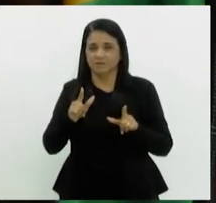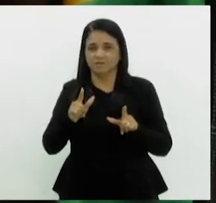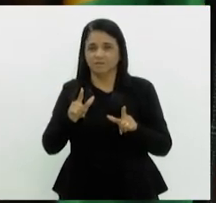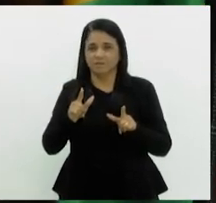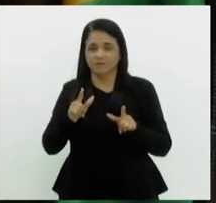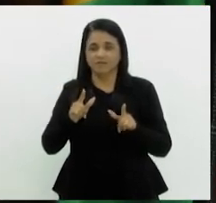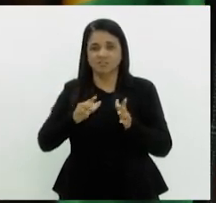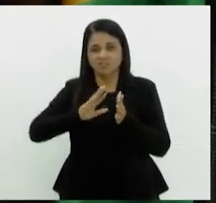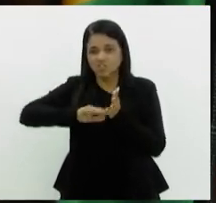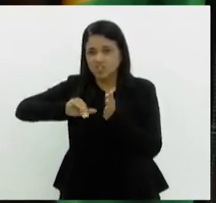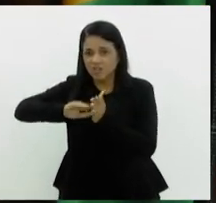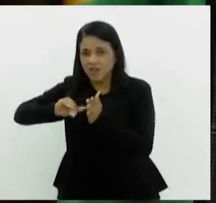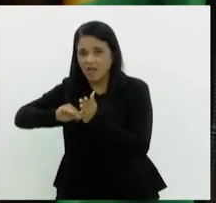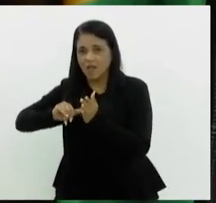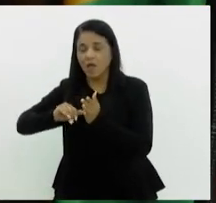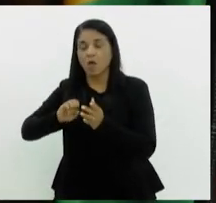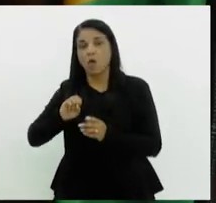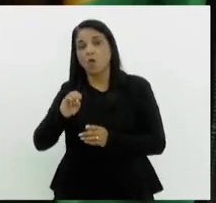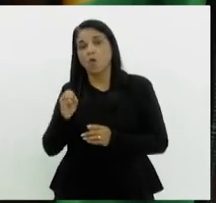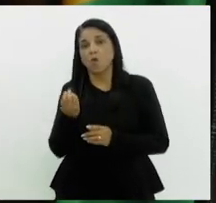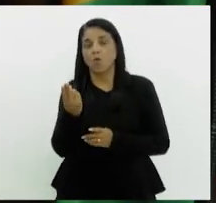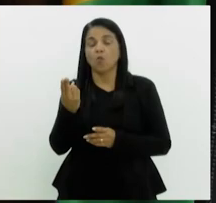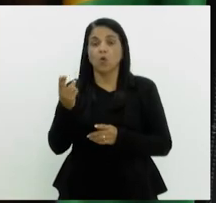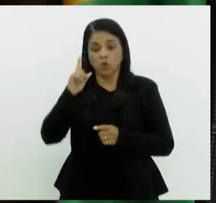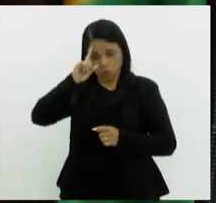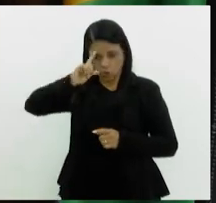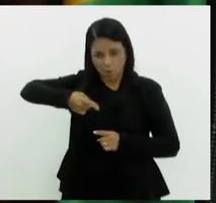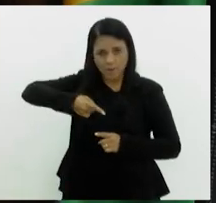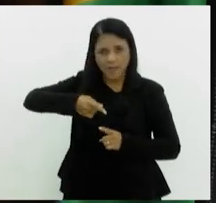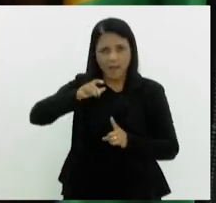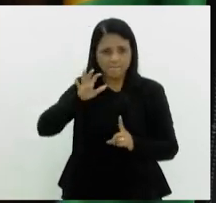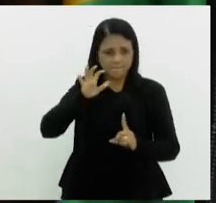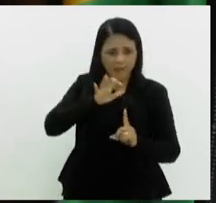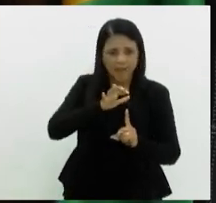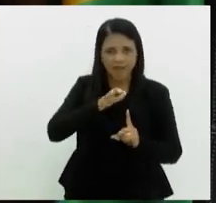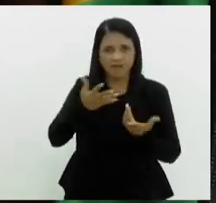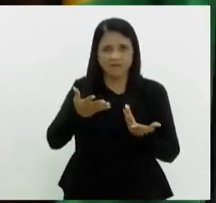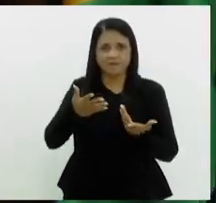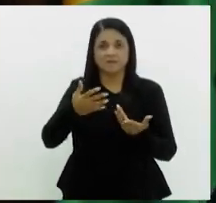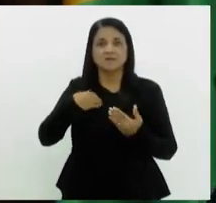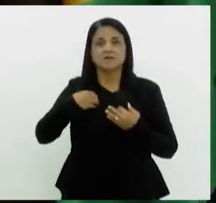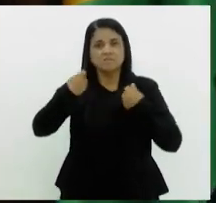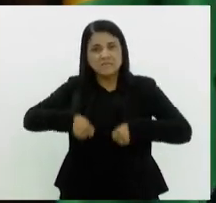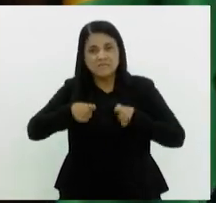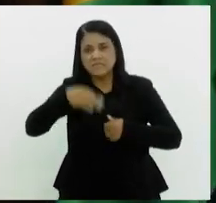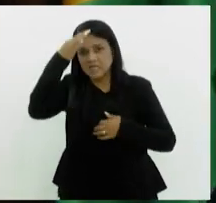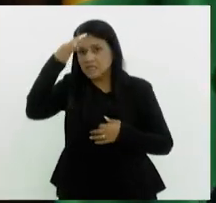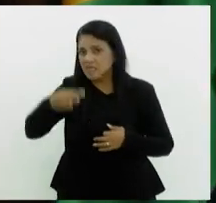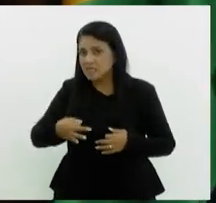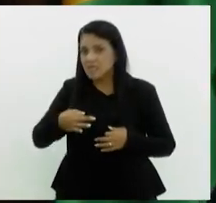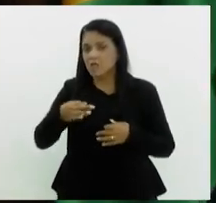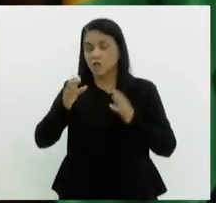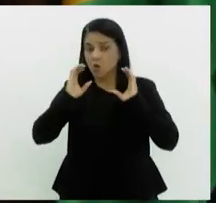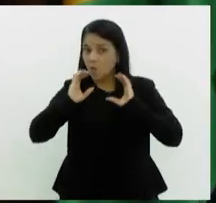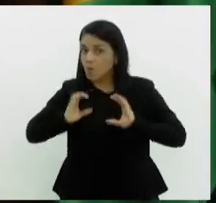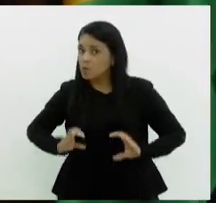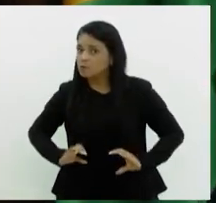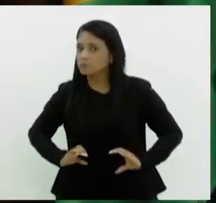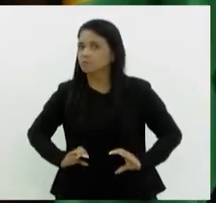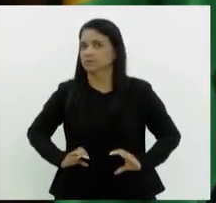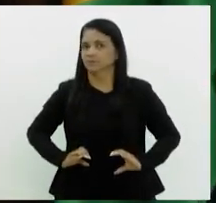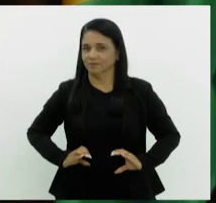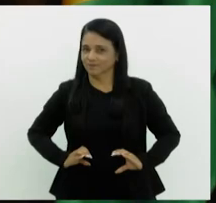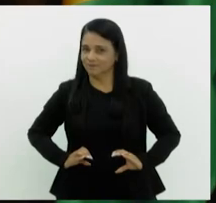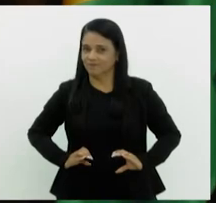eliminar ou dominar. Então, é preciso que a gente entenda esse tipo de comportamento, mas